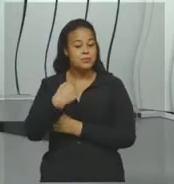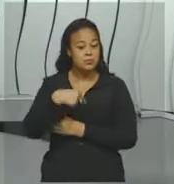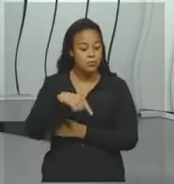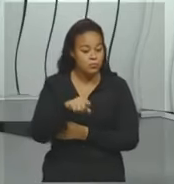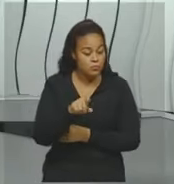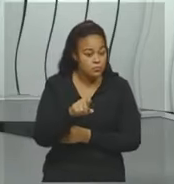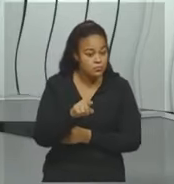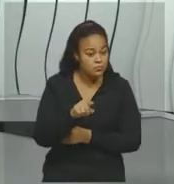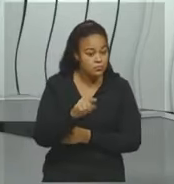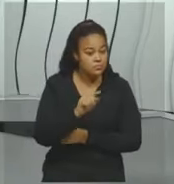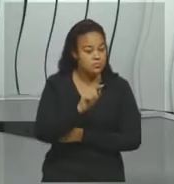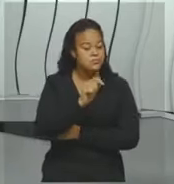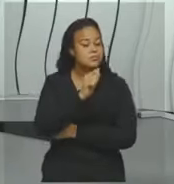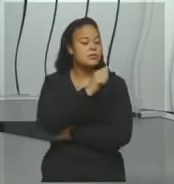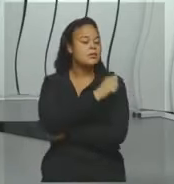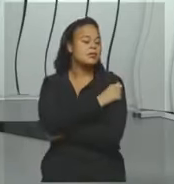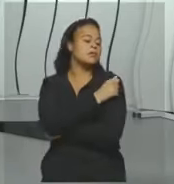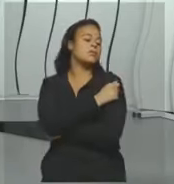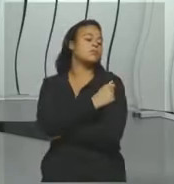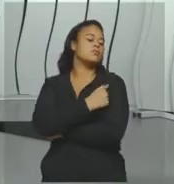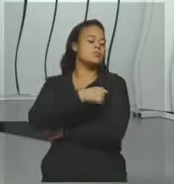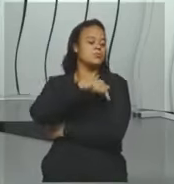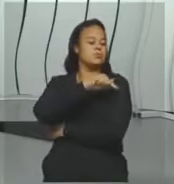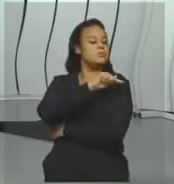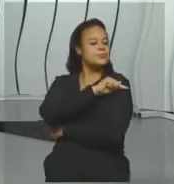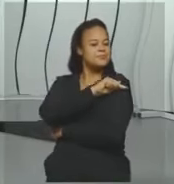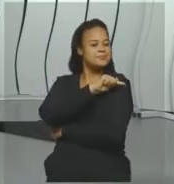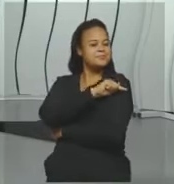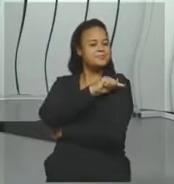aluno do 7º ano do ensino fundamental.